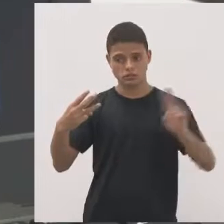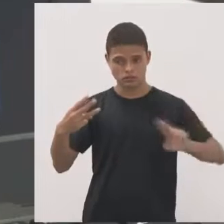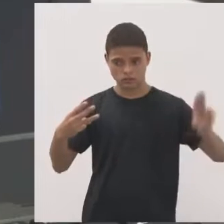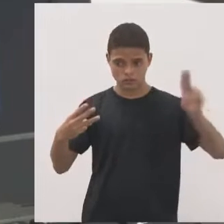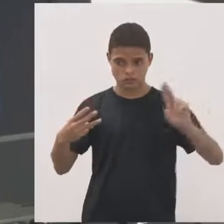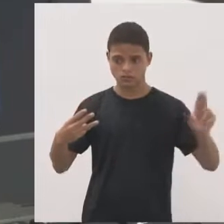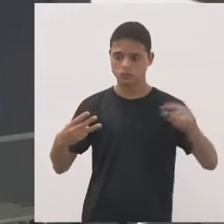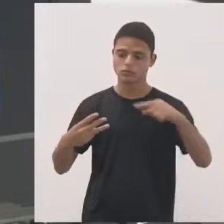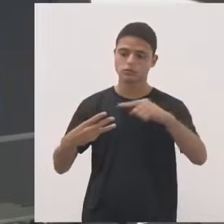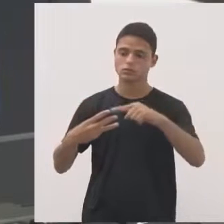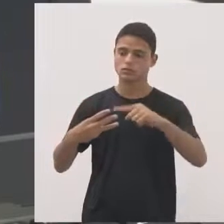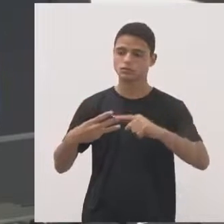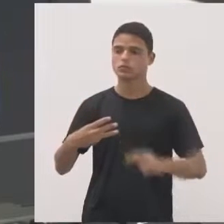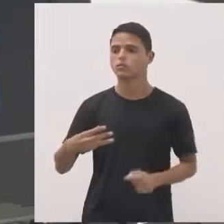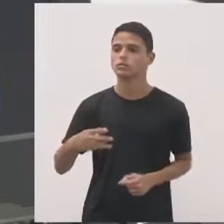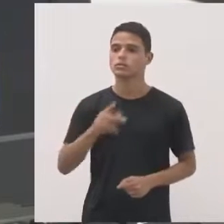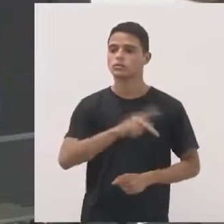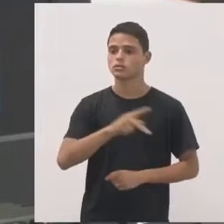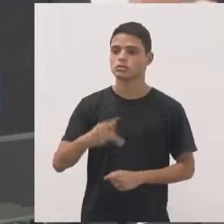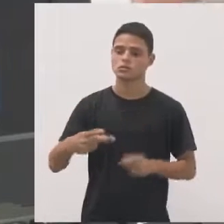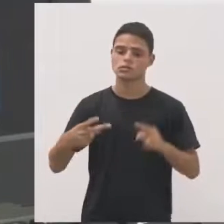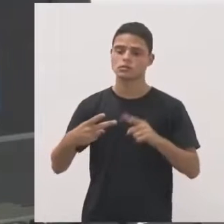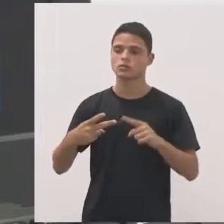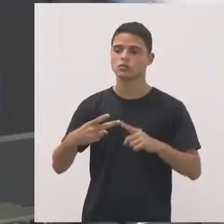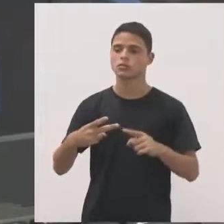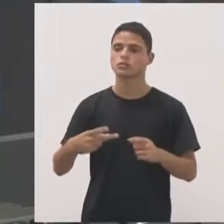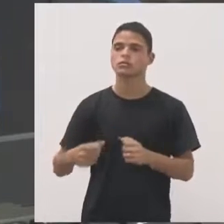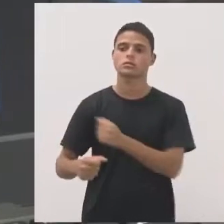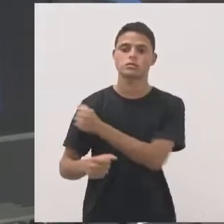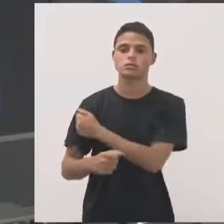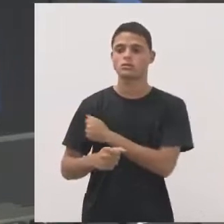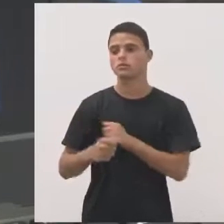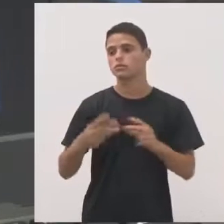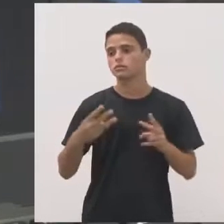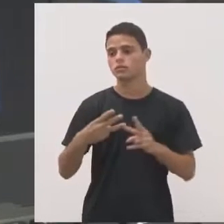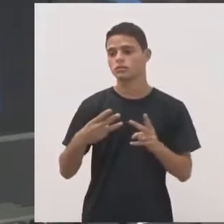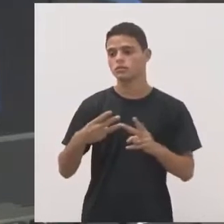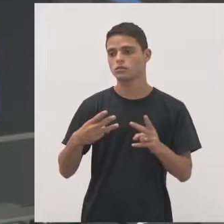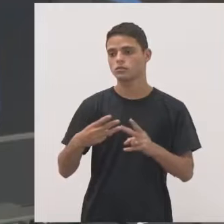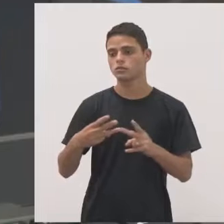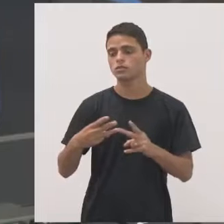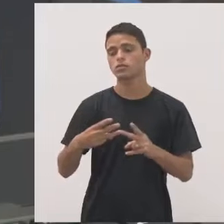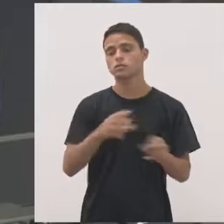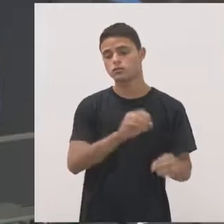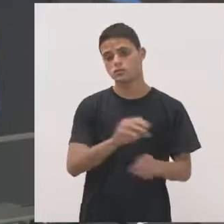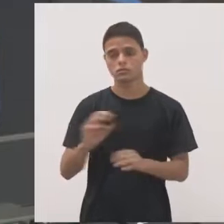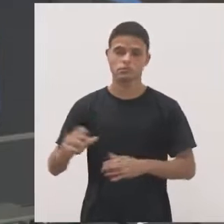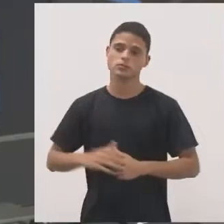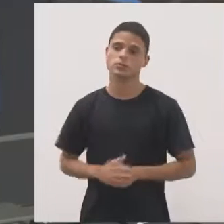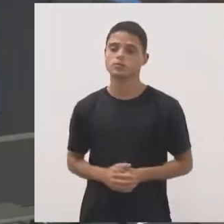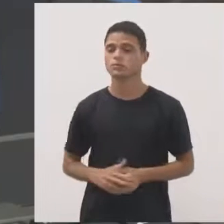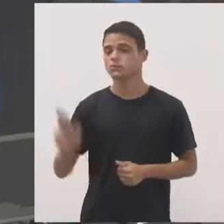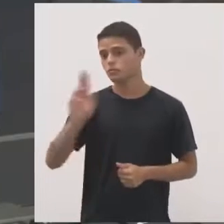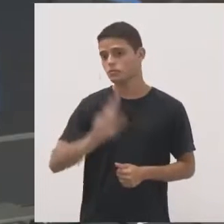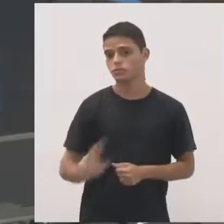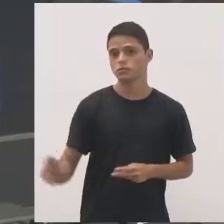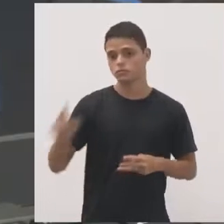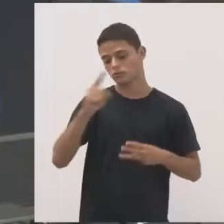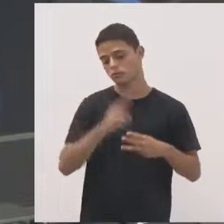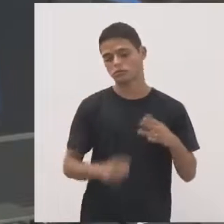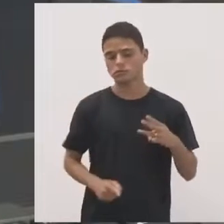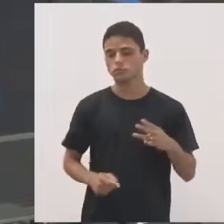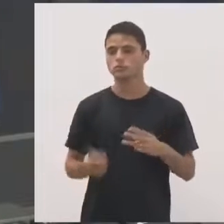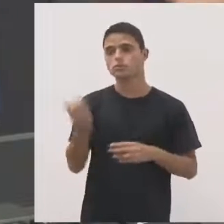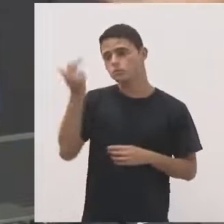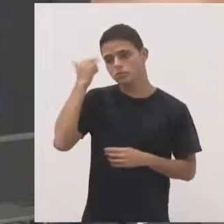secretaria da Microsoft. O @professor, o @educação e o @aluno. Então, usando esse login e senha